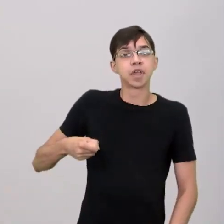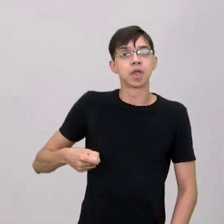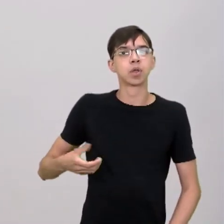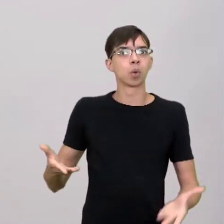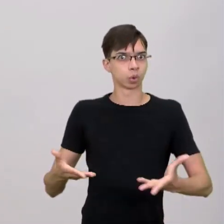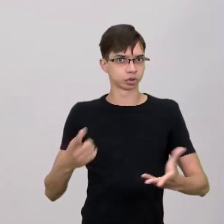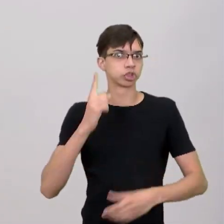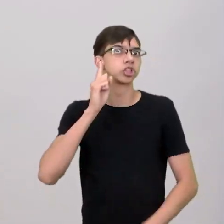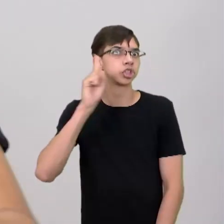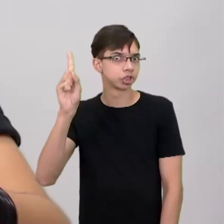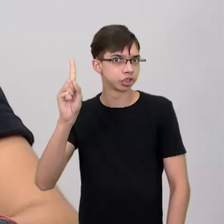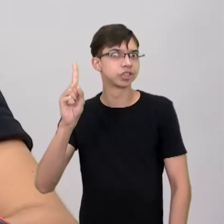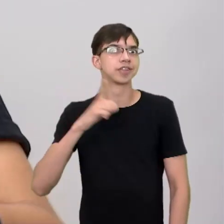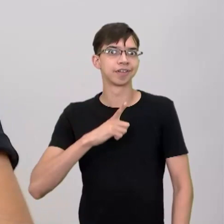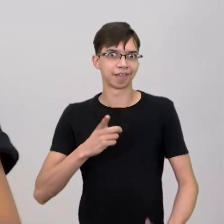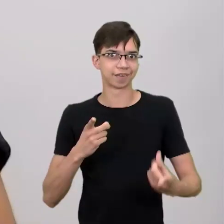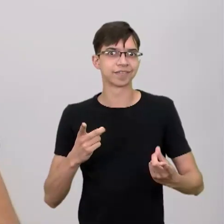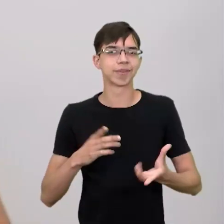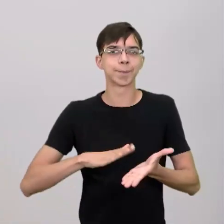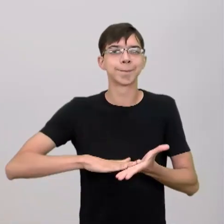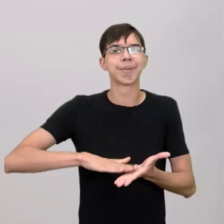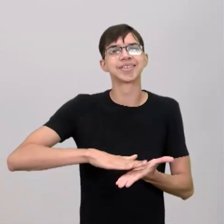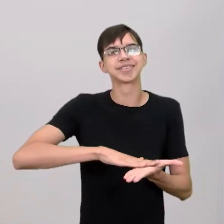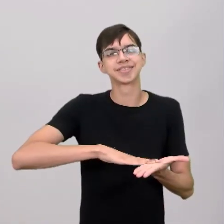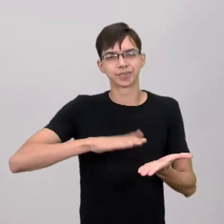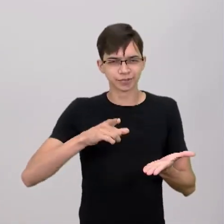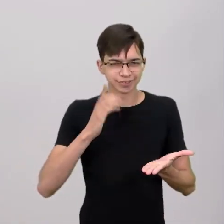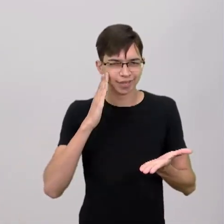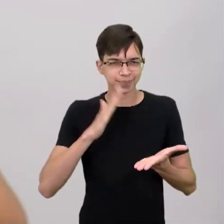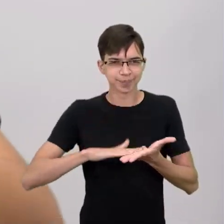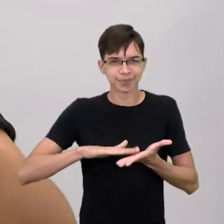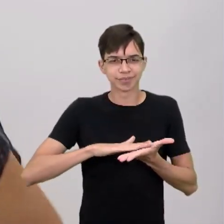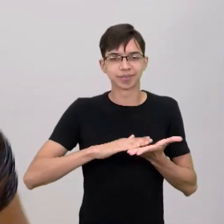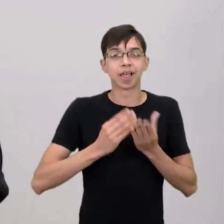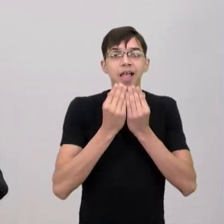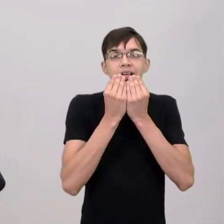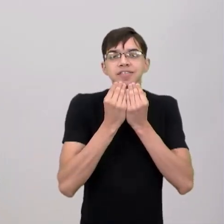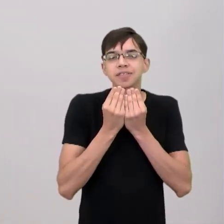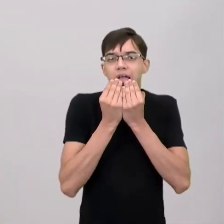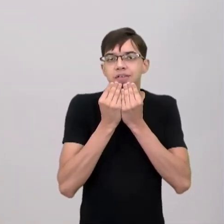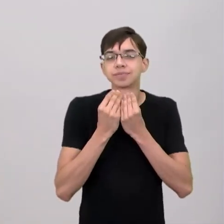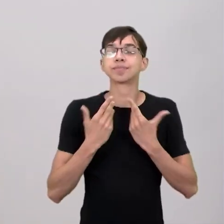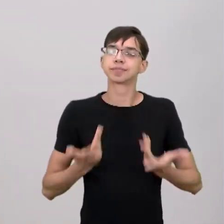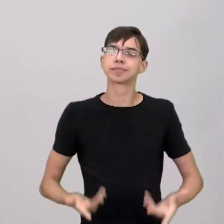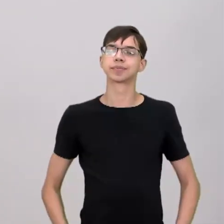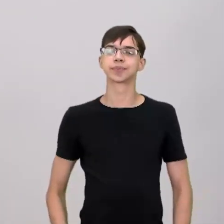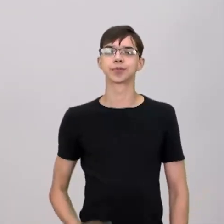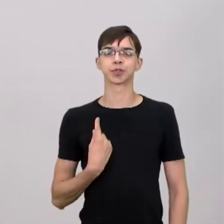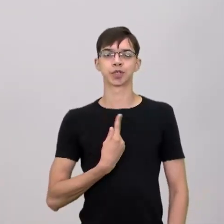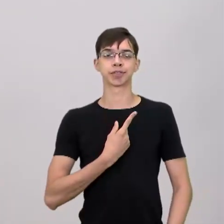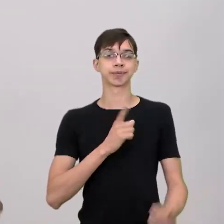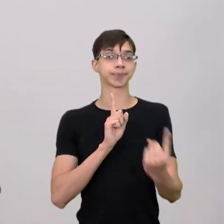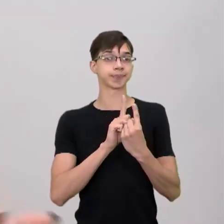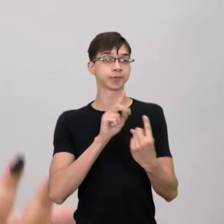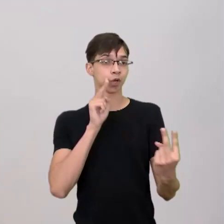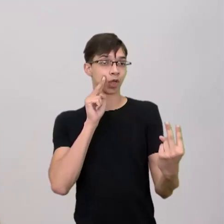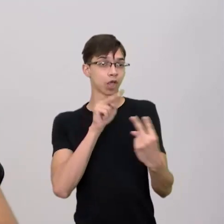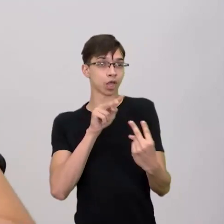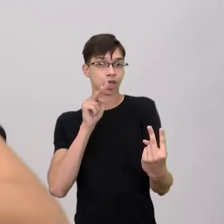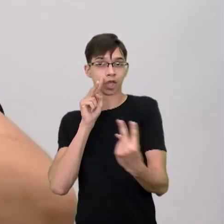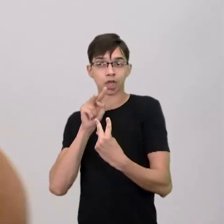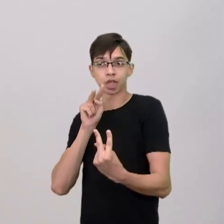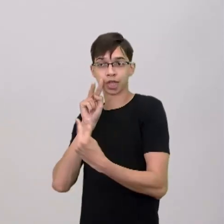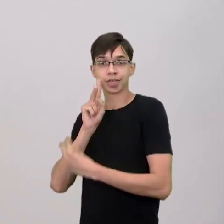O que acontece? A gente se vê frequentemente, a gente compartilha de interesses ou objetivos iguais,